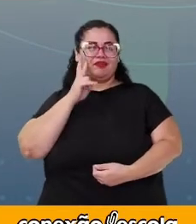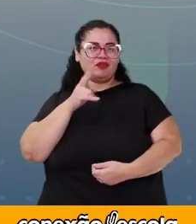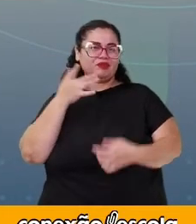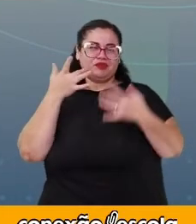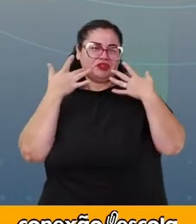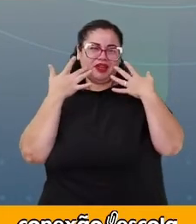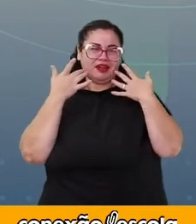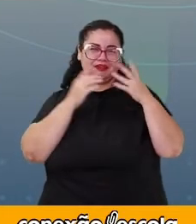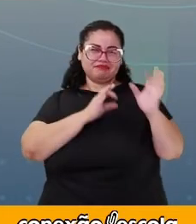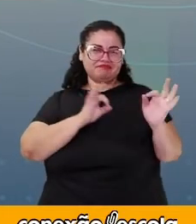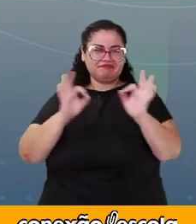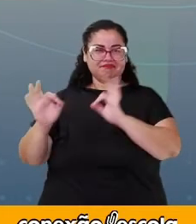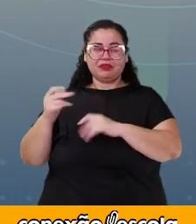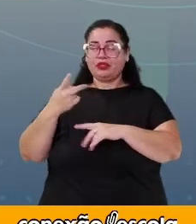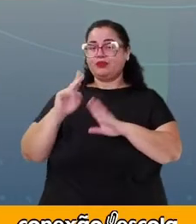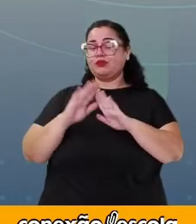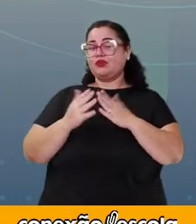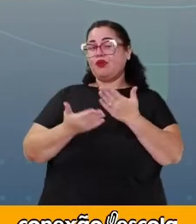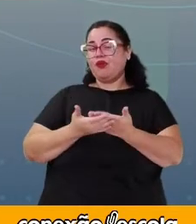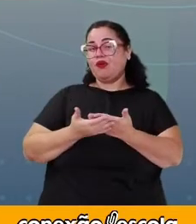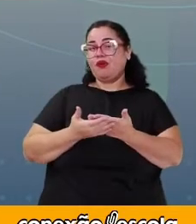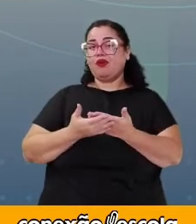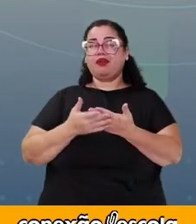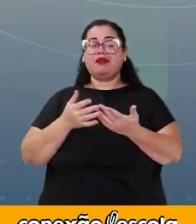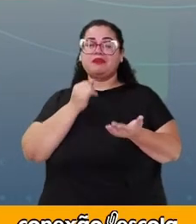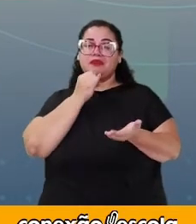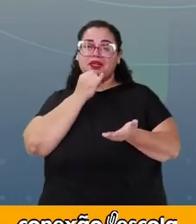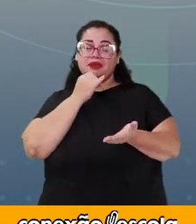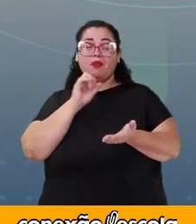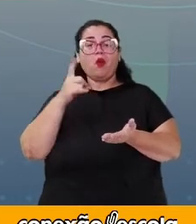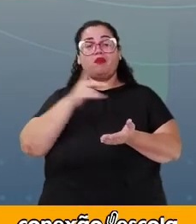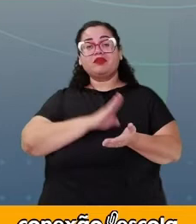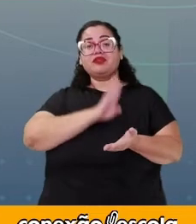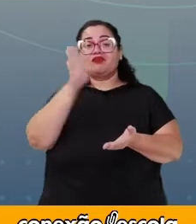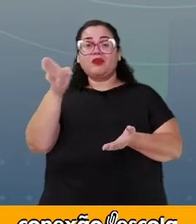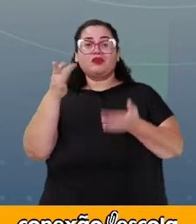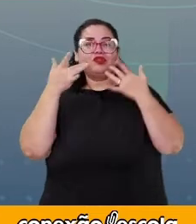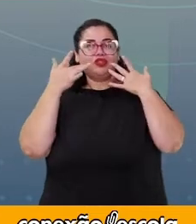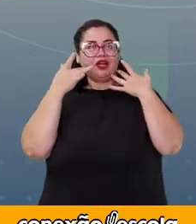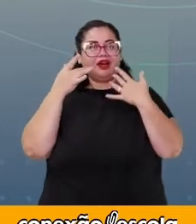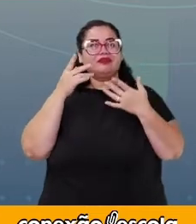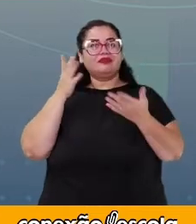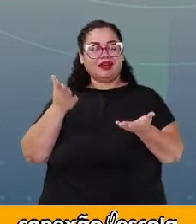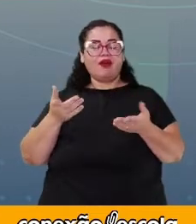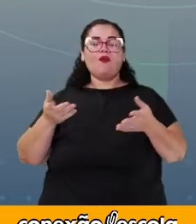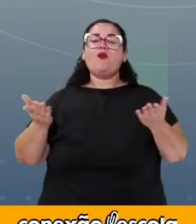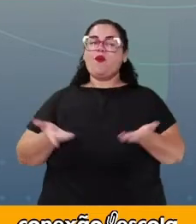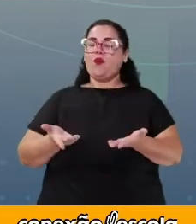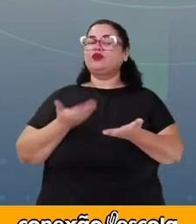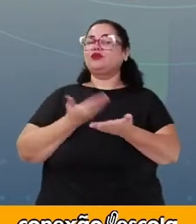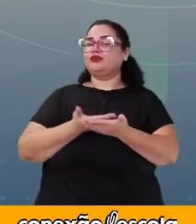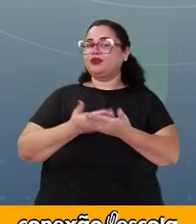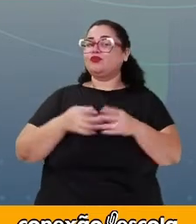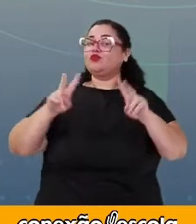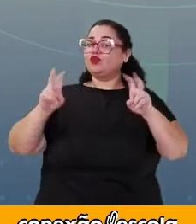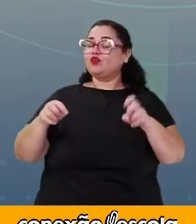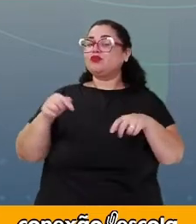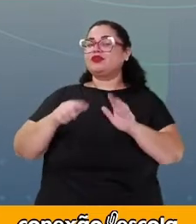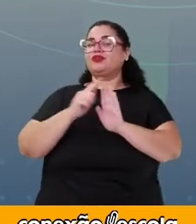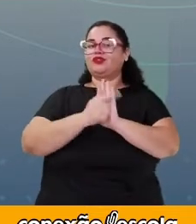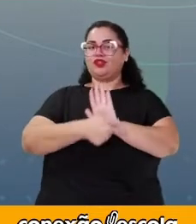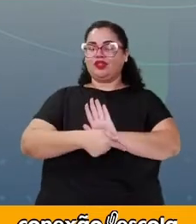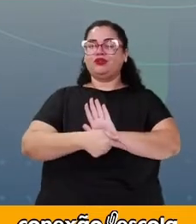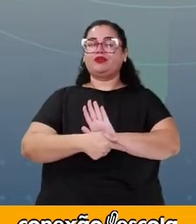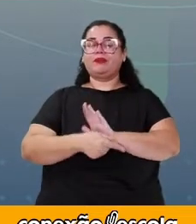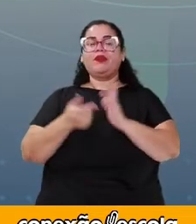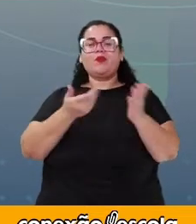alguma peça na sua escola, por exemplo, ou foi visitar algum teatro? Vamos estudar um pouquinho sobre esse gênero. E